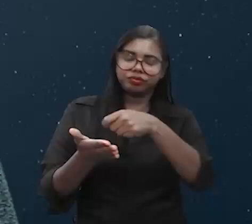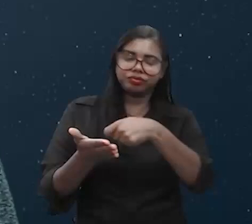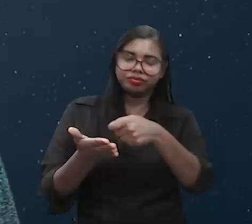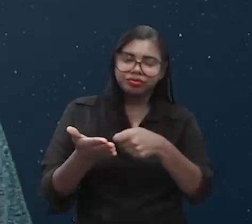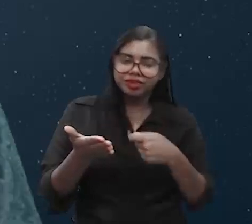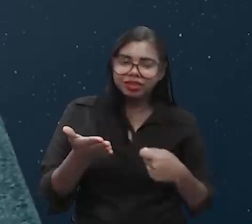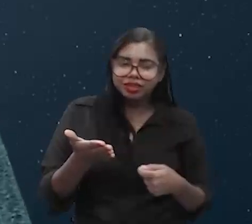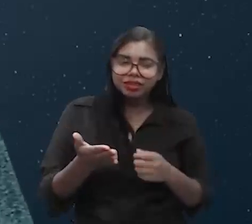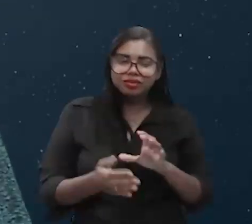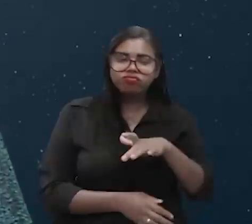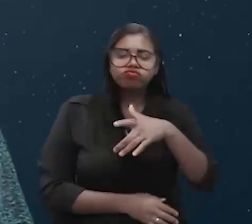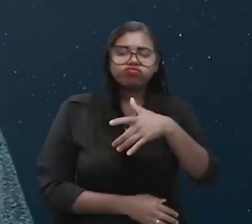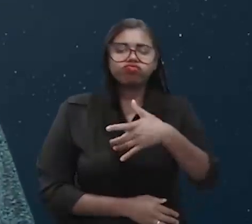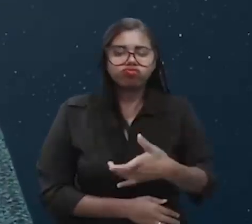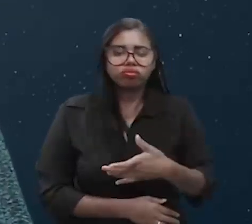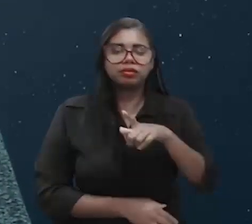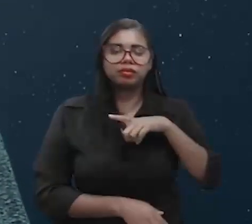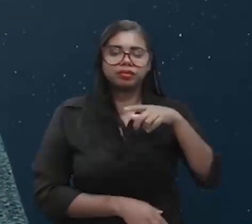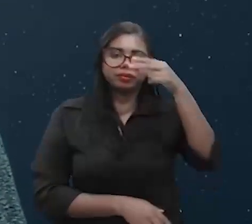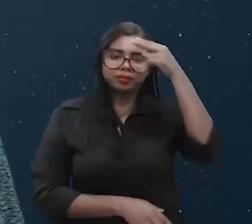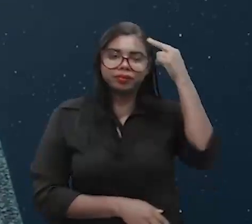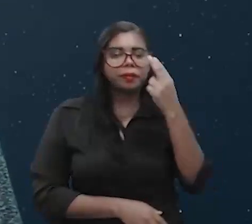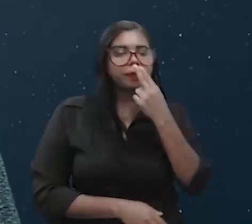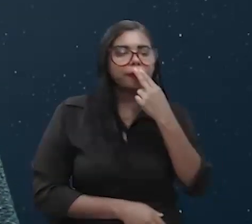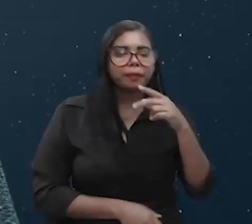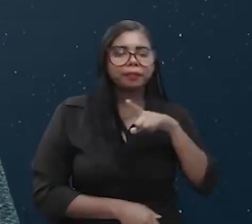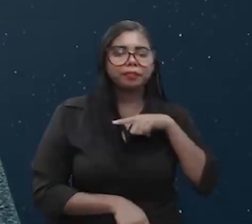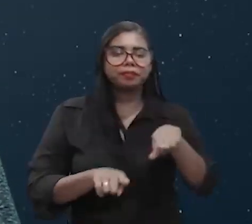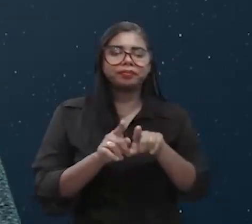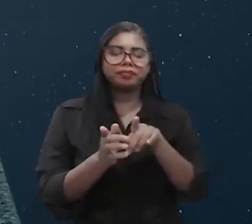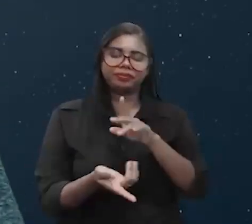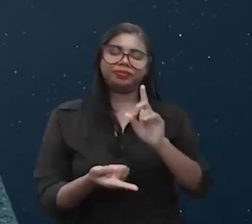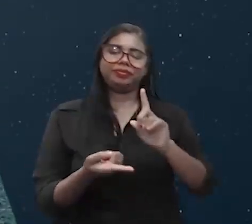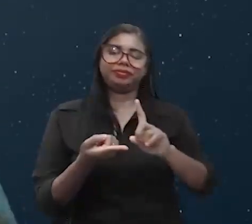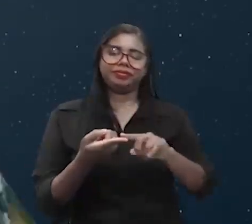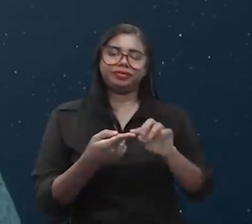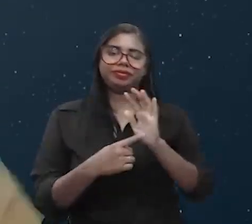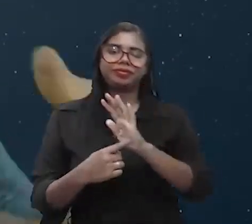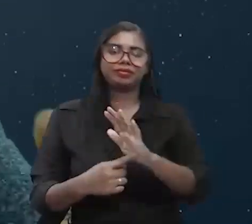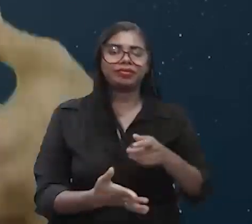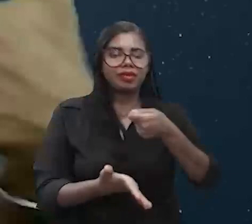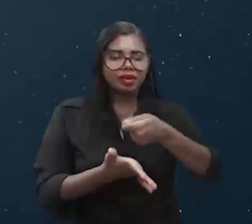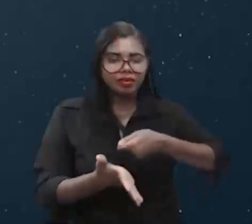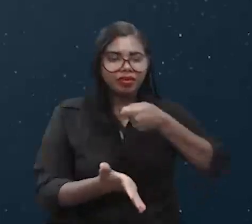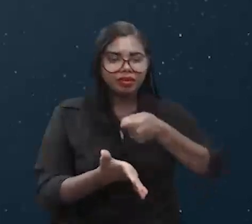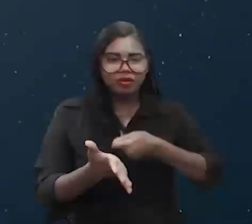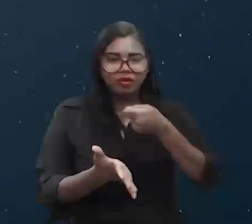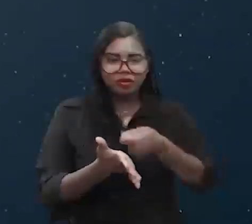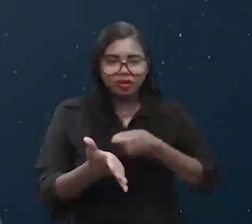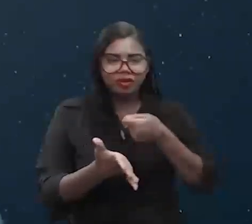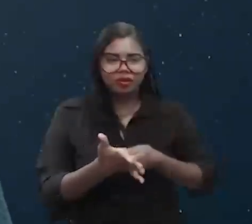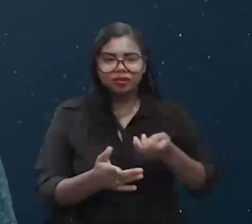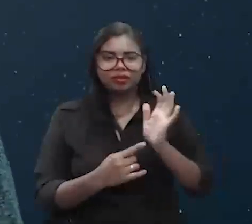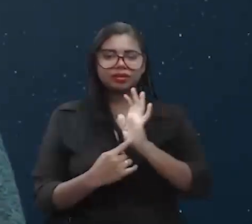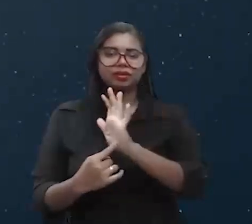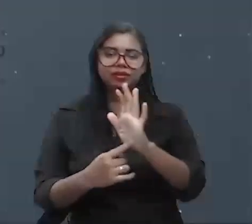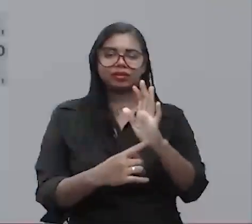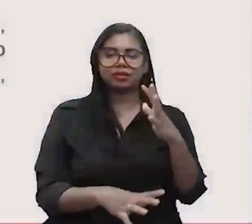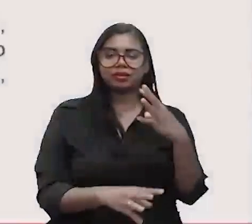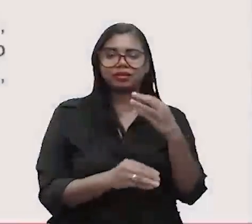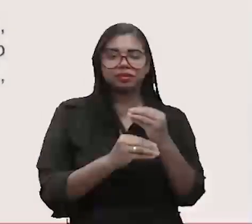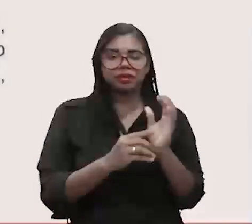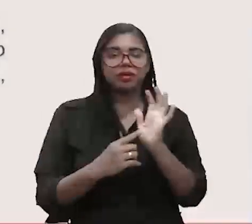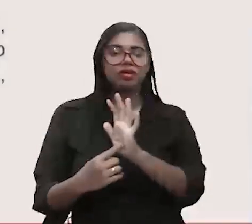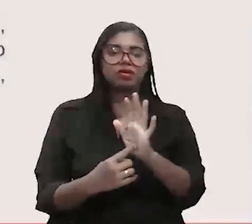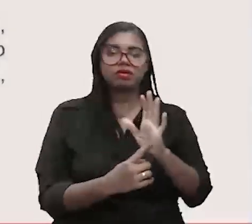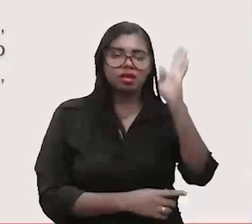tá? Agora também foi uma luta muito grande dele para trazer justamente a cara do Brasil. E um personagem que ficou